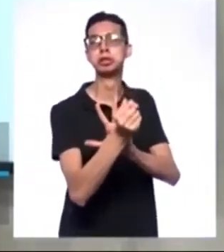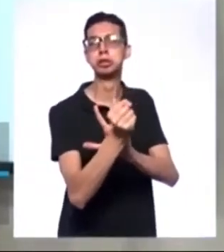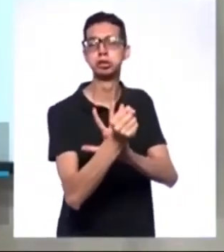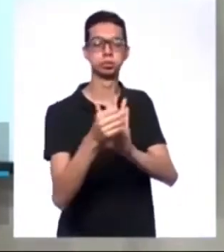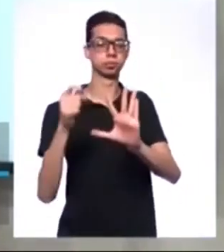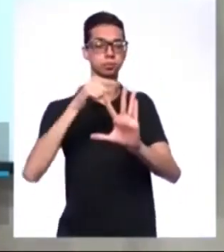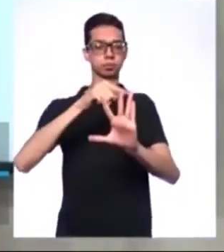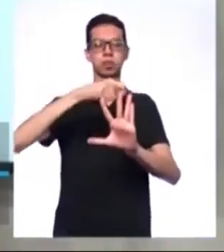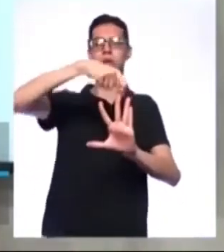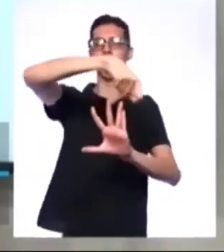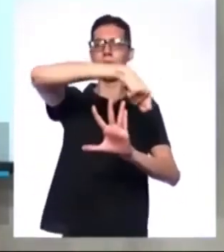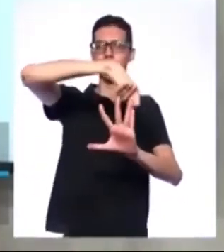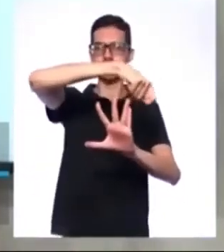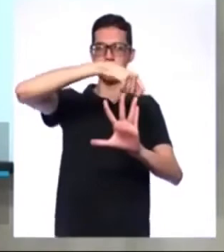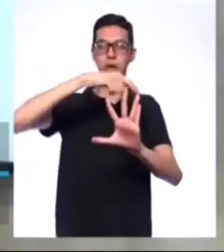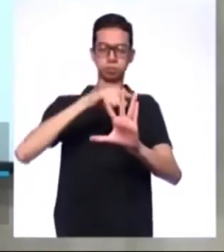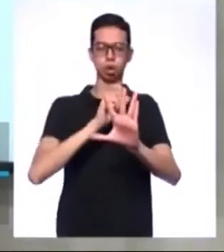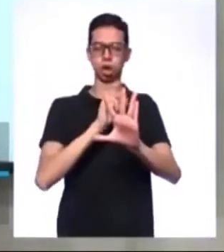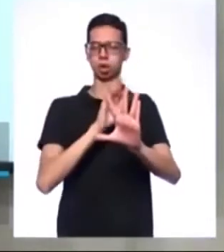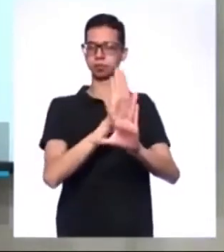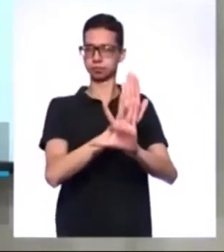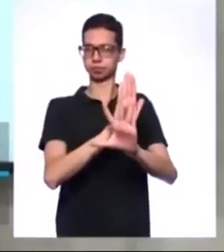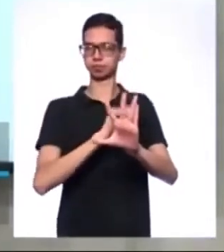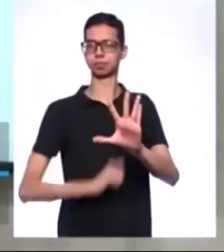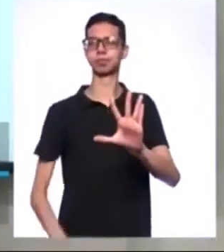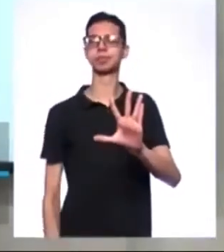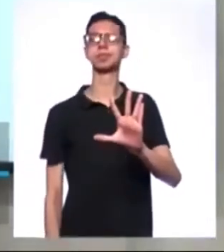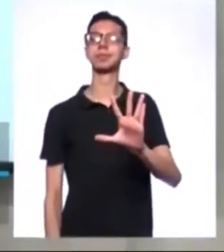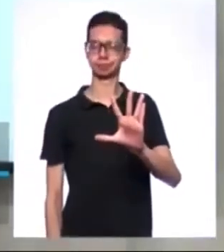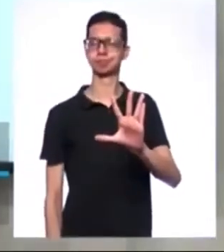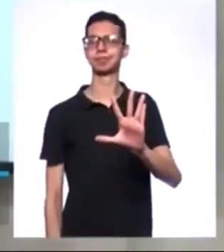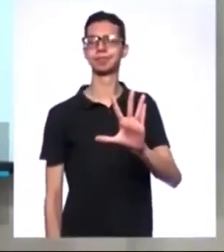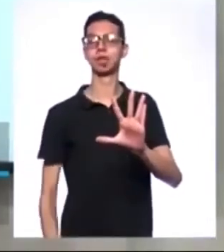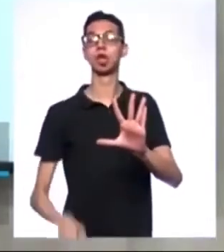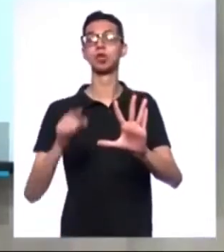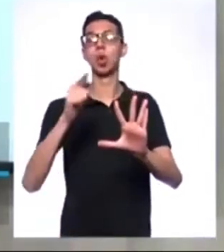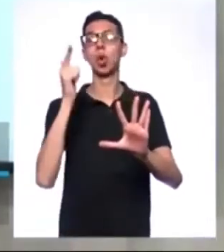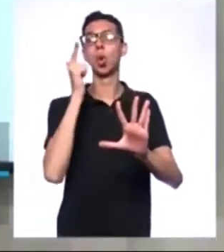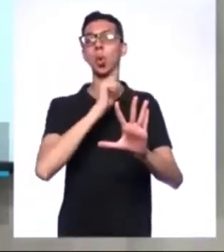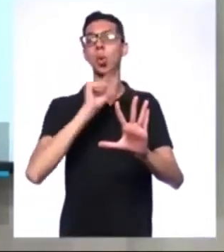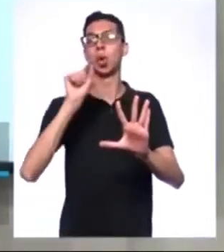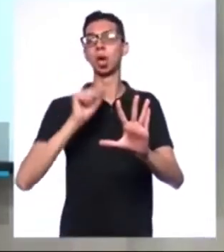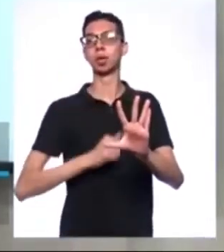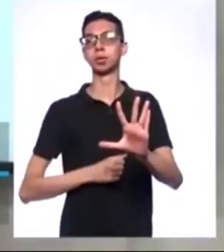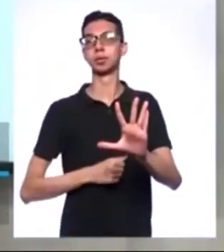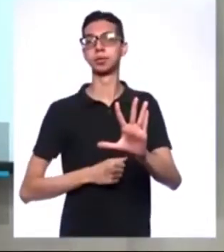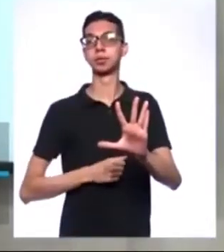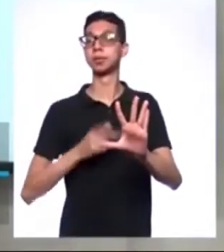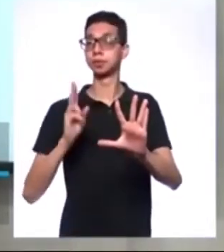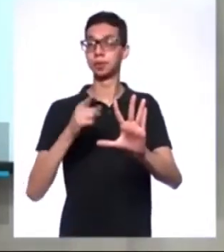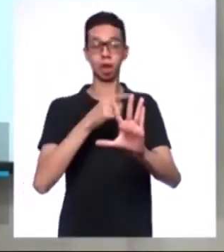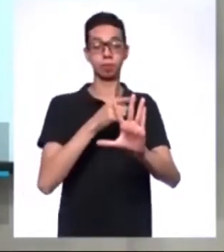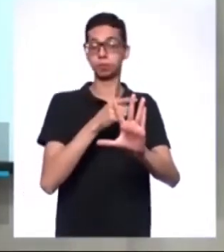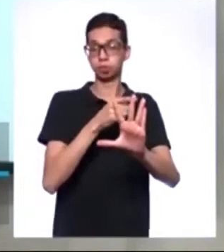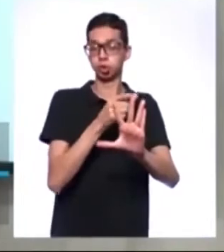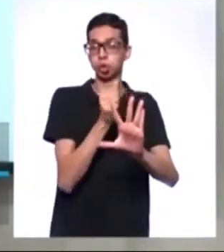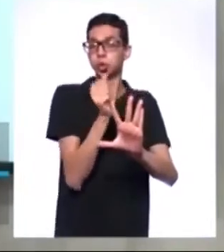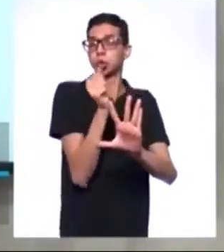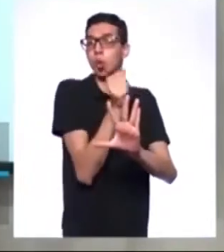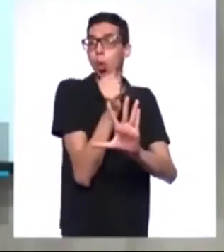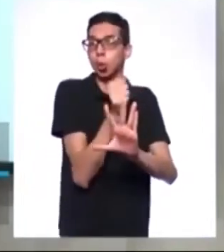as pessoas grudadas Presas no bloquinho você vai conseguir deixar ela Sempre Juntas